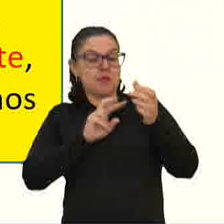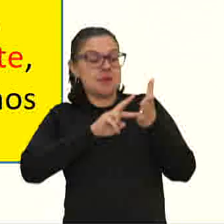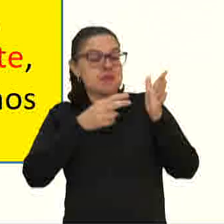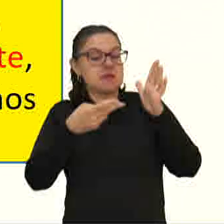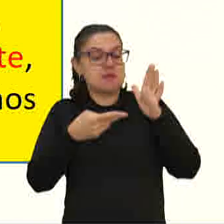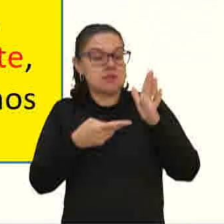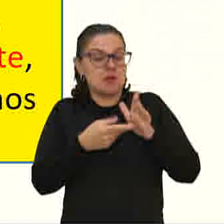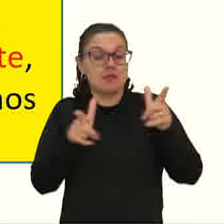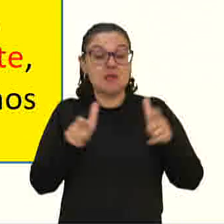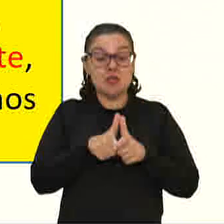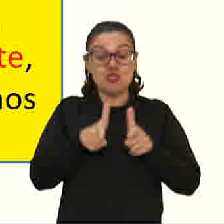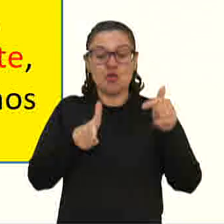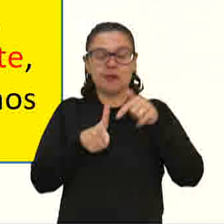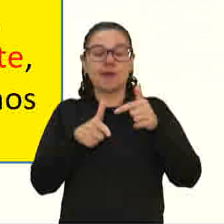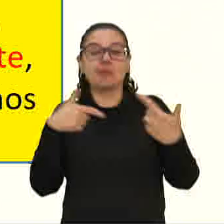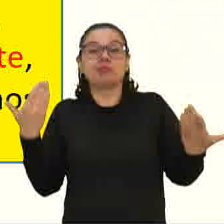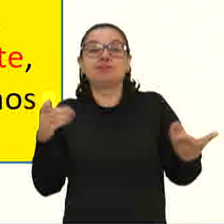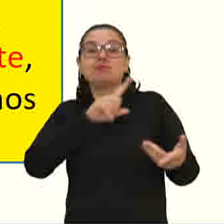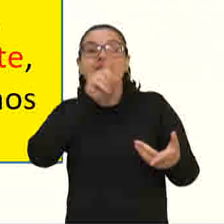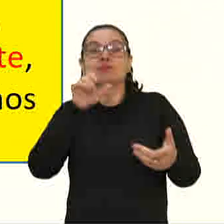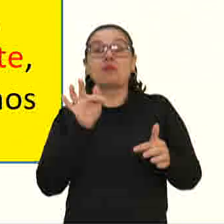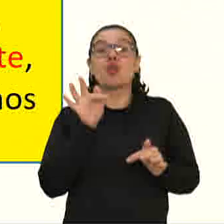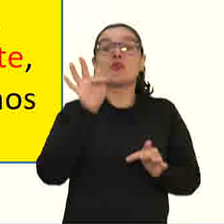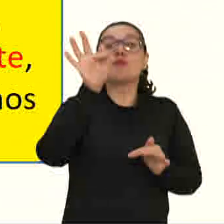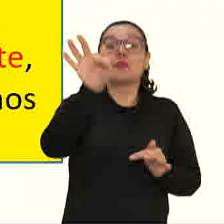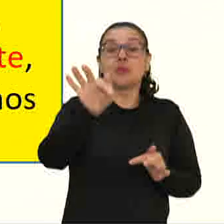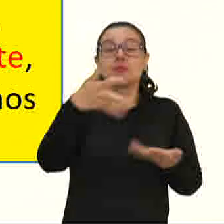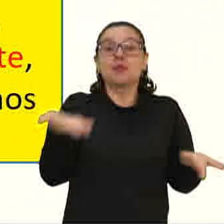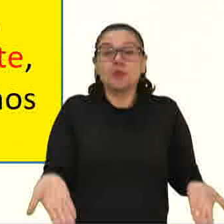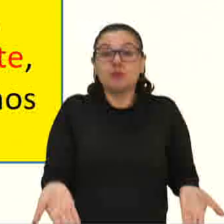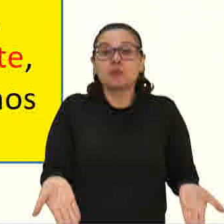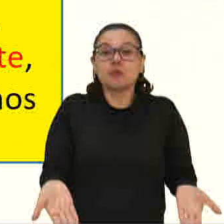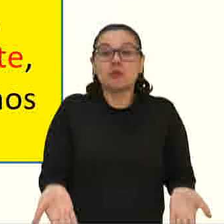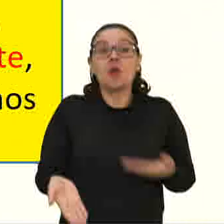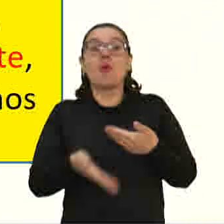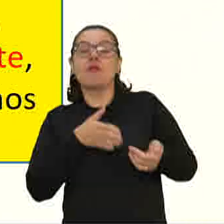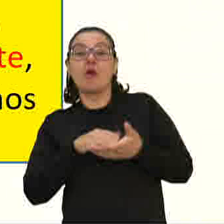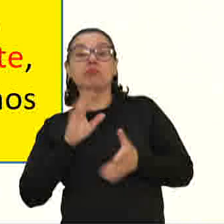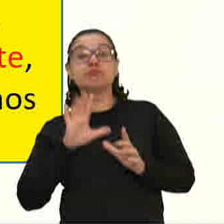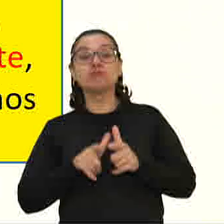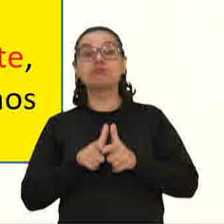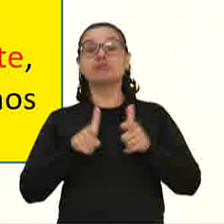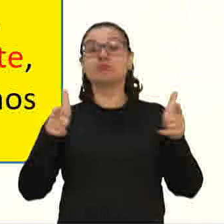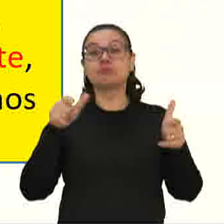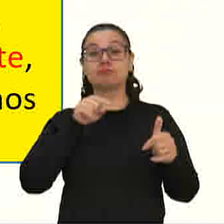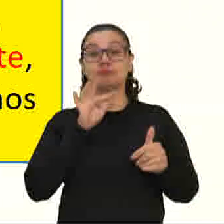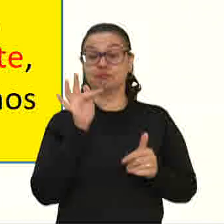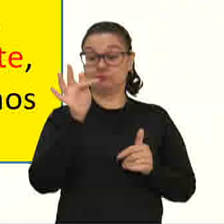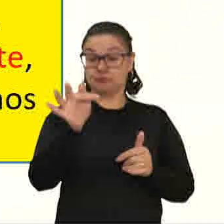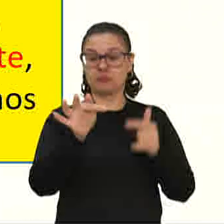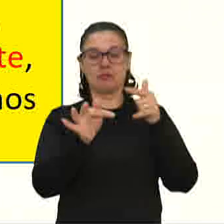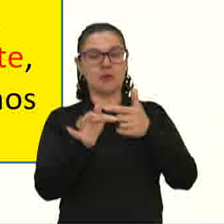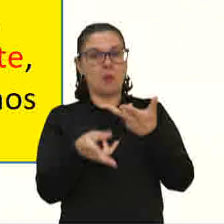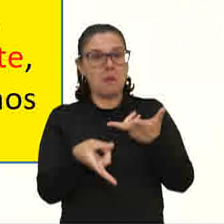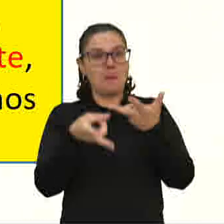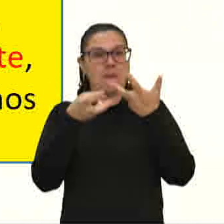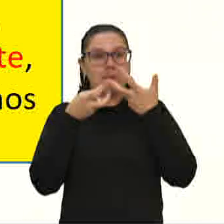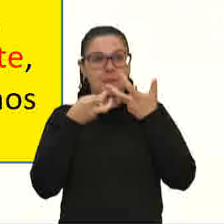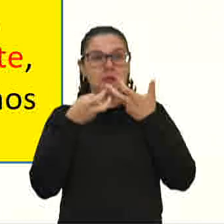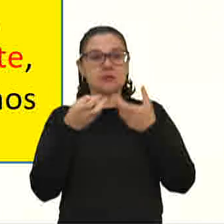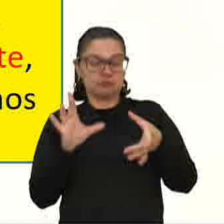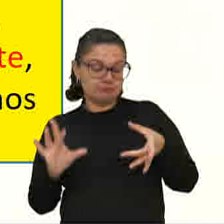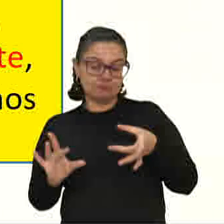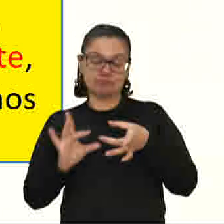de destino, o medo da gratuidade da sorte ou do destino. Note-se o engajamento